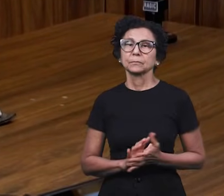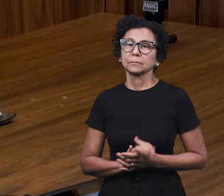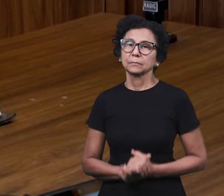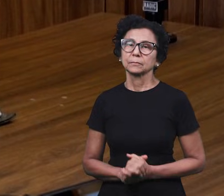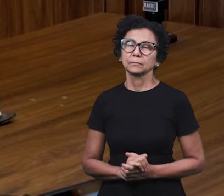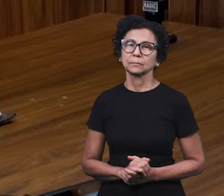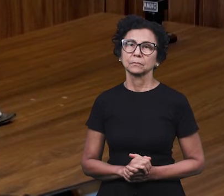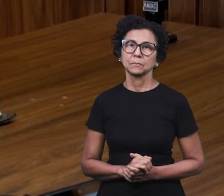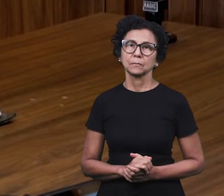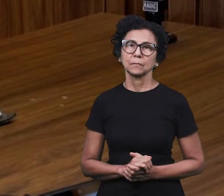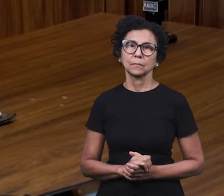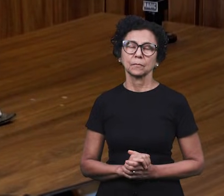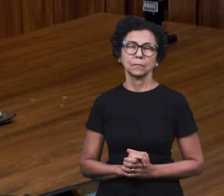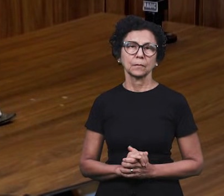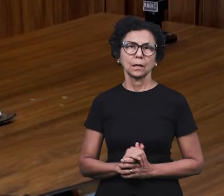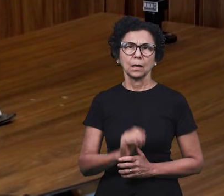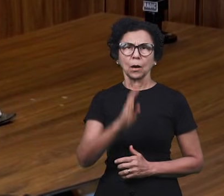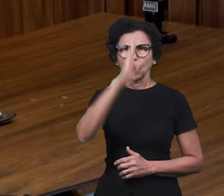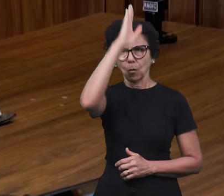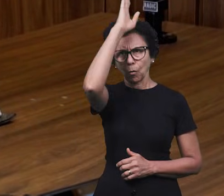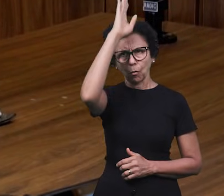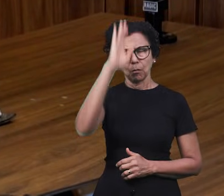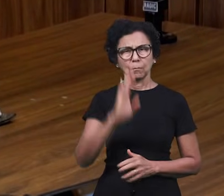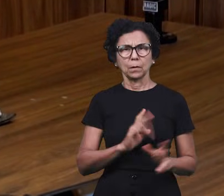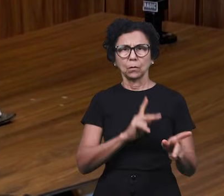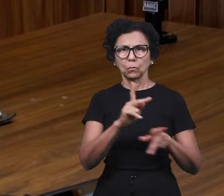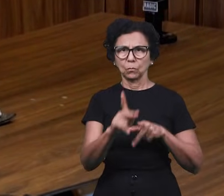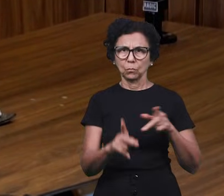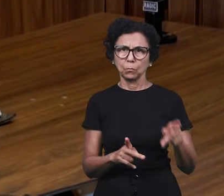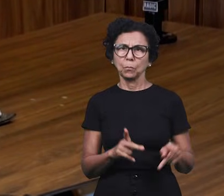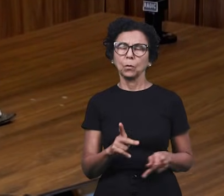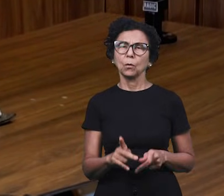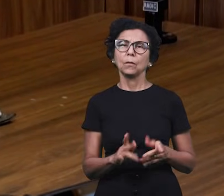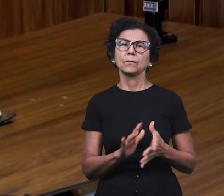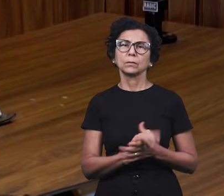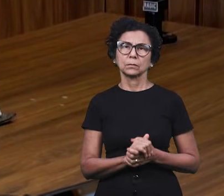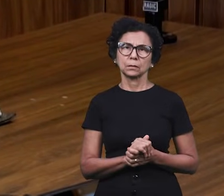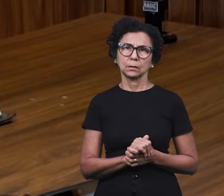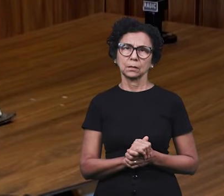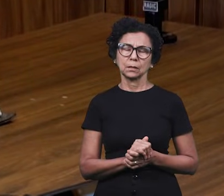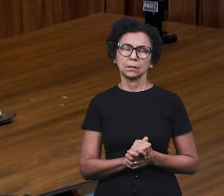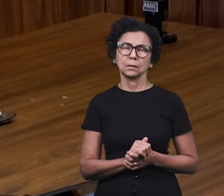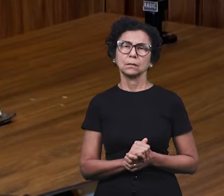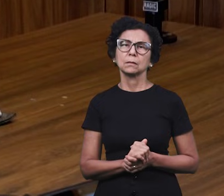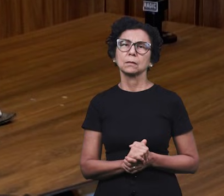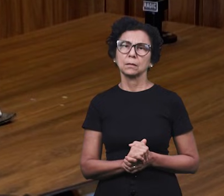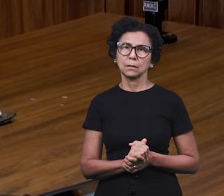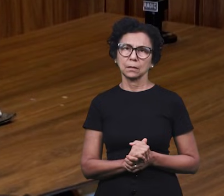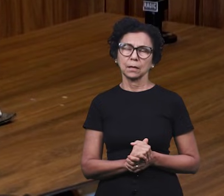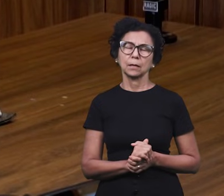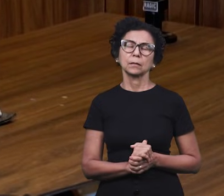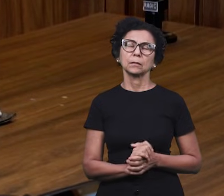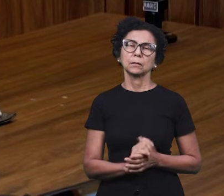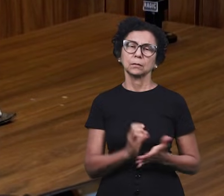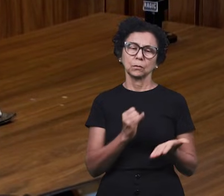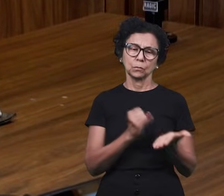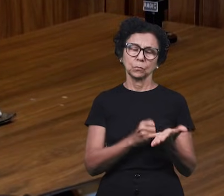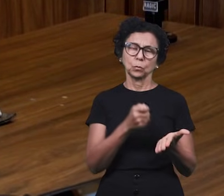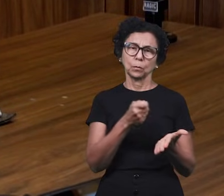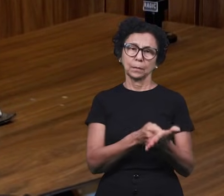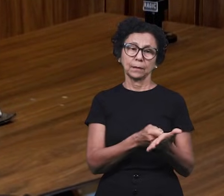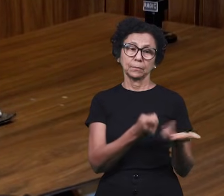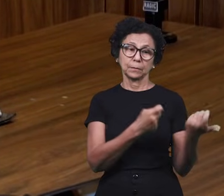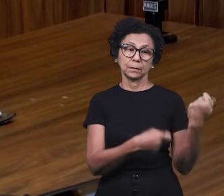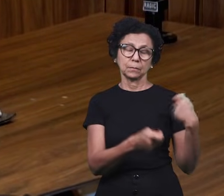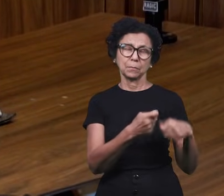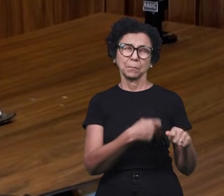só o povo romano já adotou para a sua administração, mas sim os povos antigos,